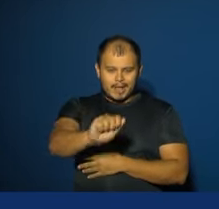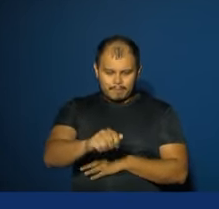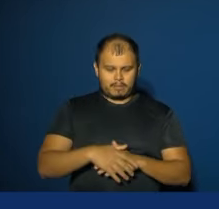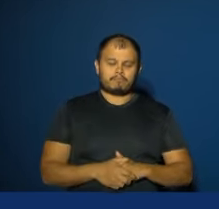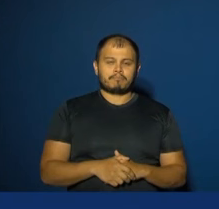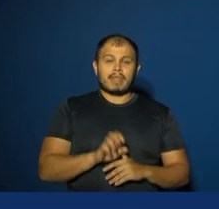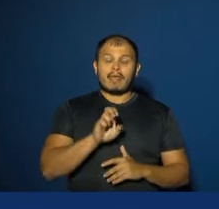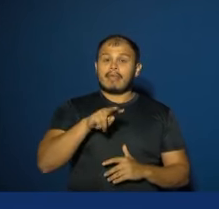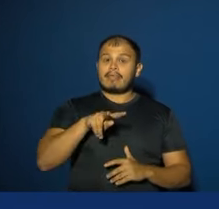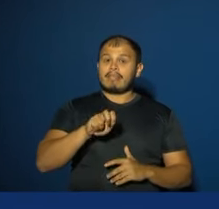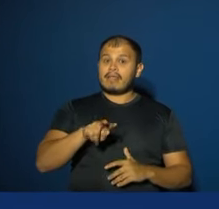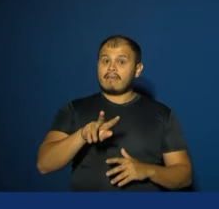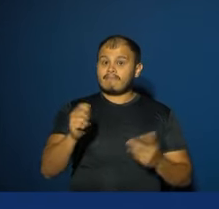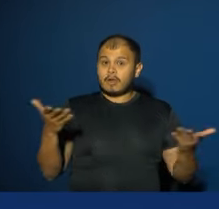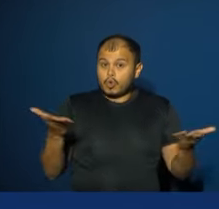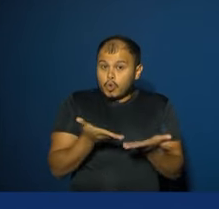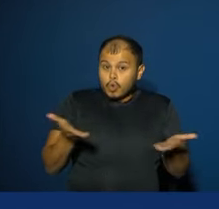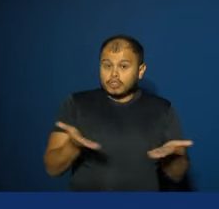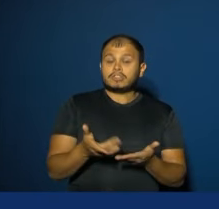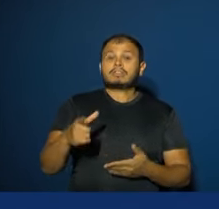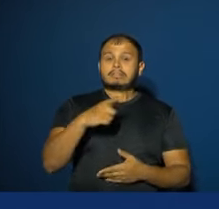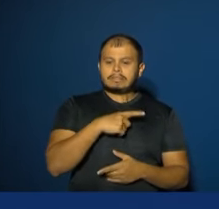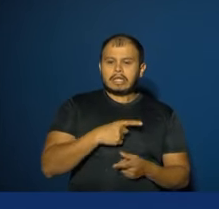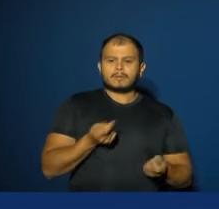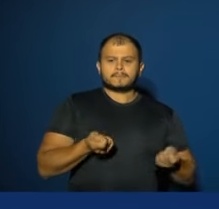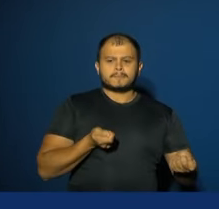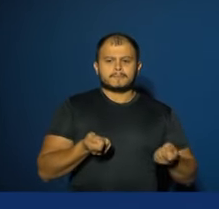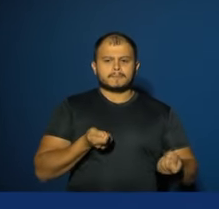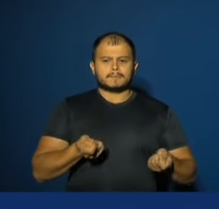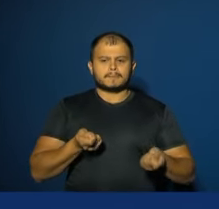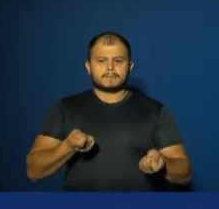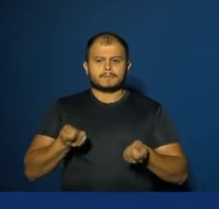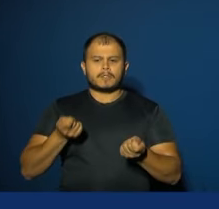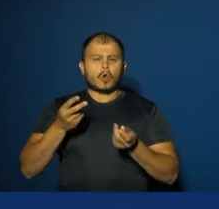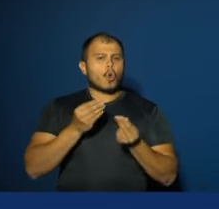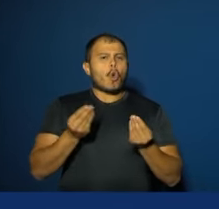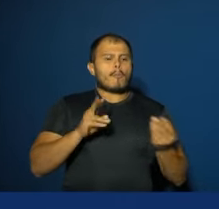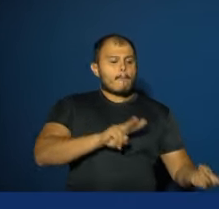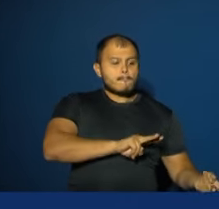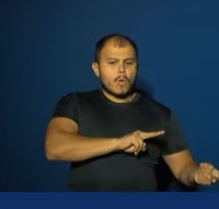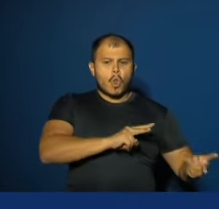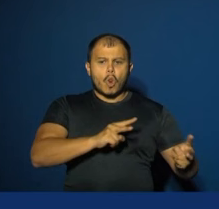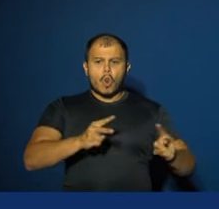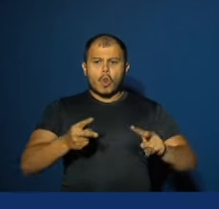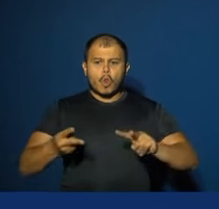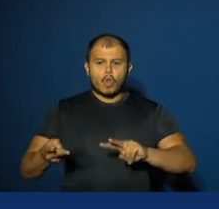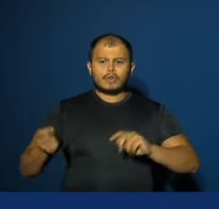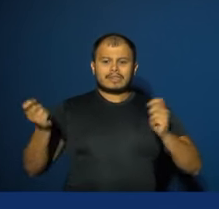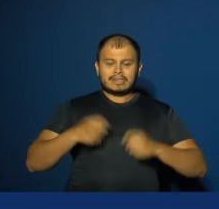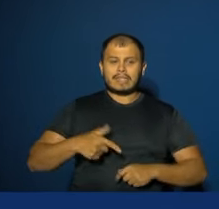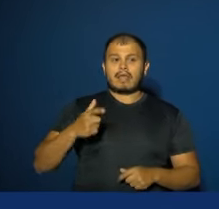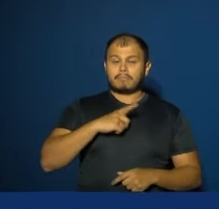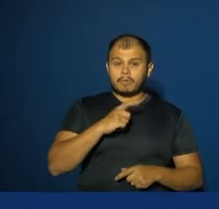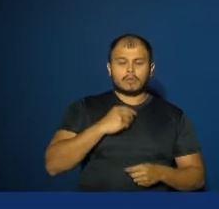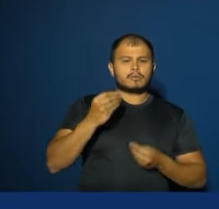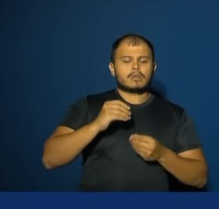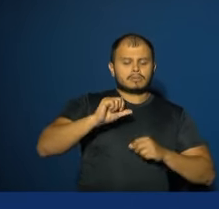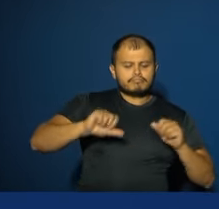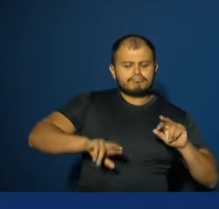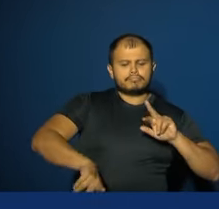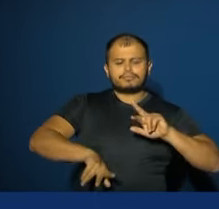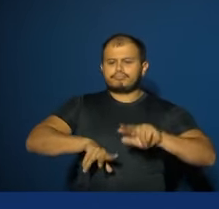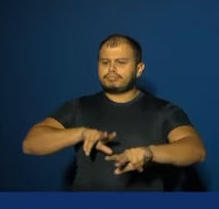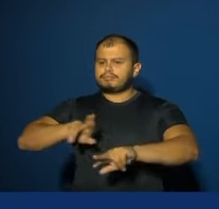a Eneva está lidando com o problema da transição e as oportunidades é justamente diversificando a nossa